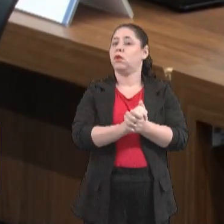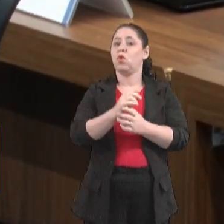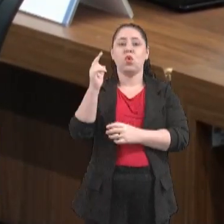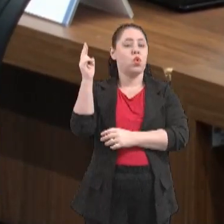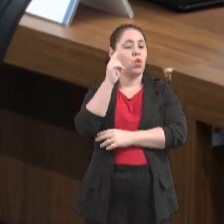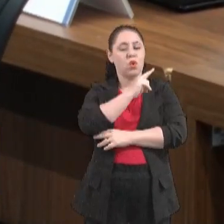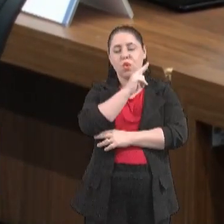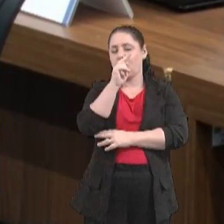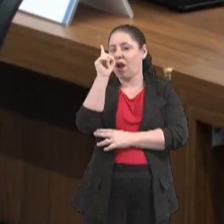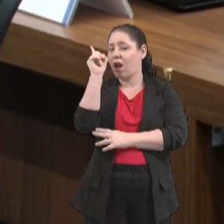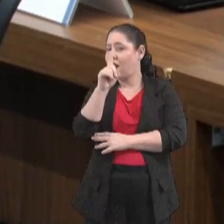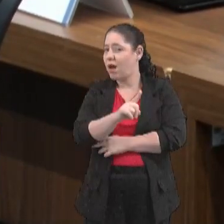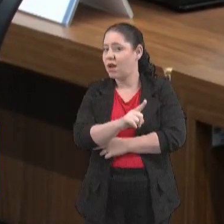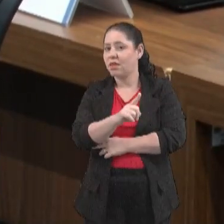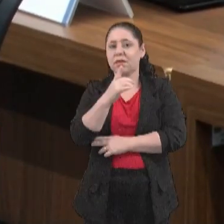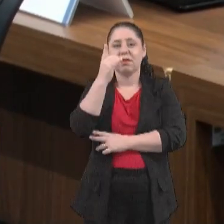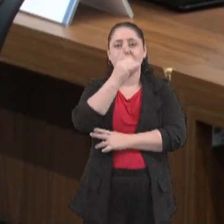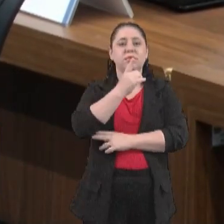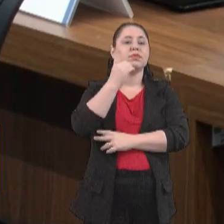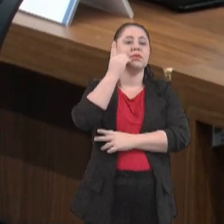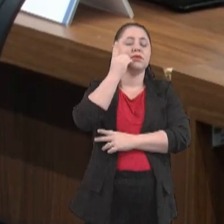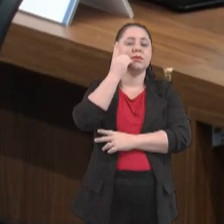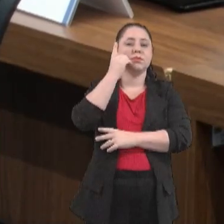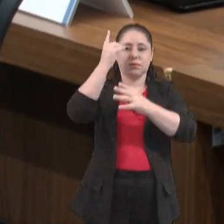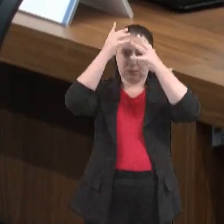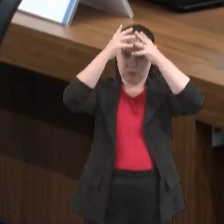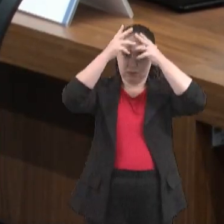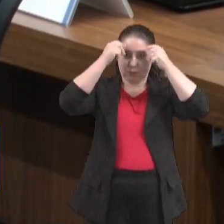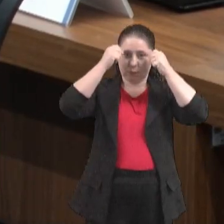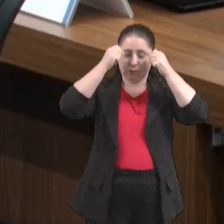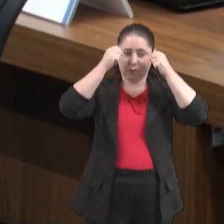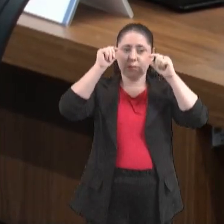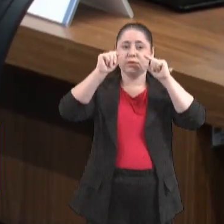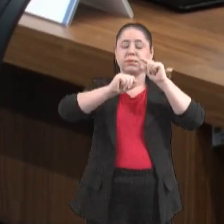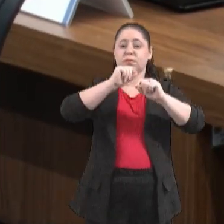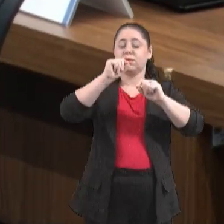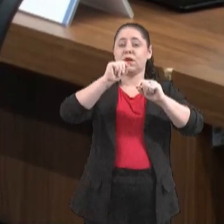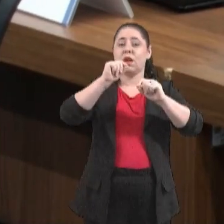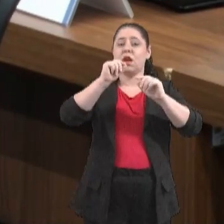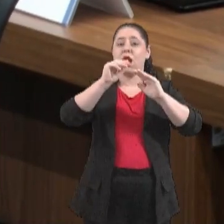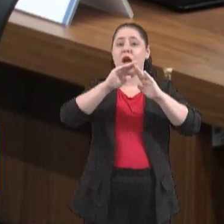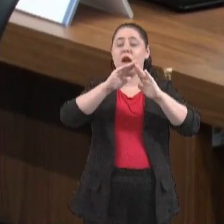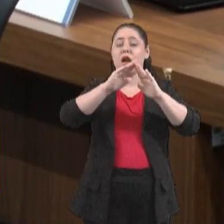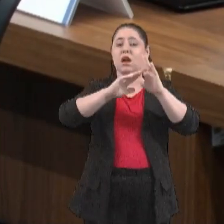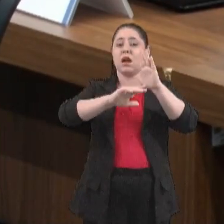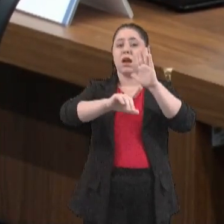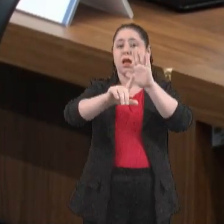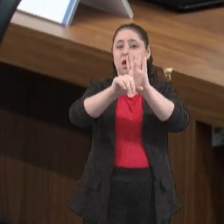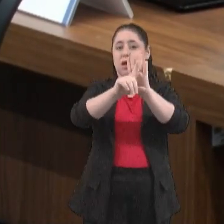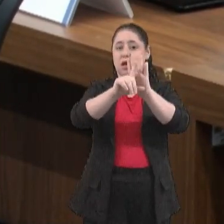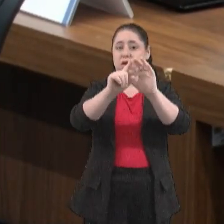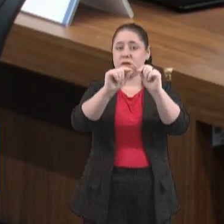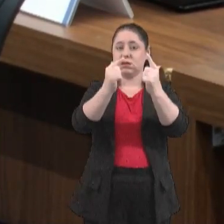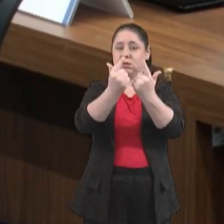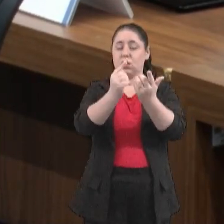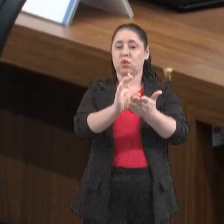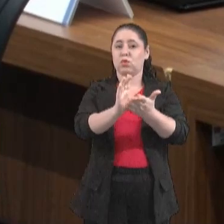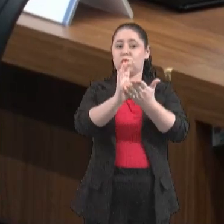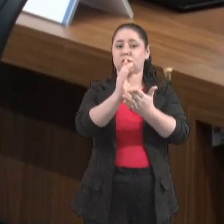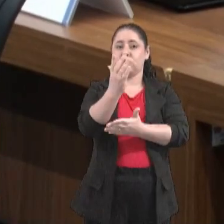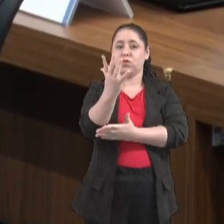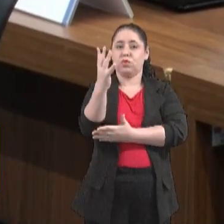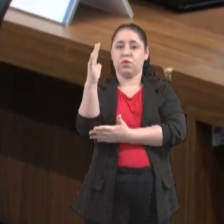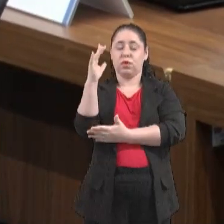urge, deputado Paulo Duarte, urge que esta casa, através da Comissão de